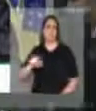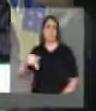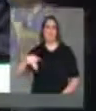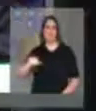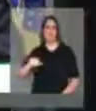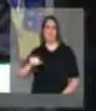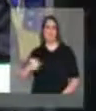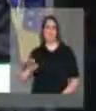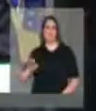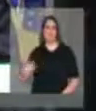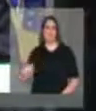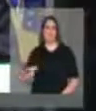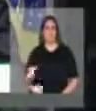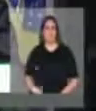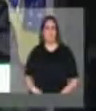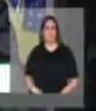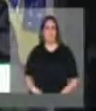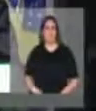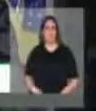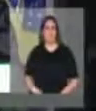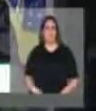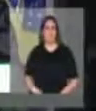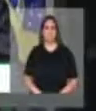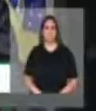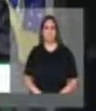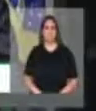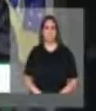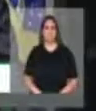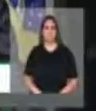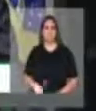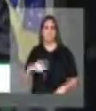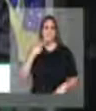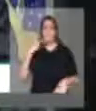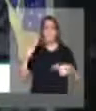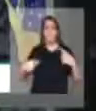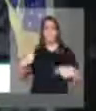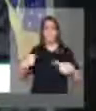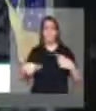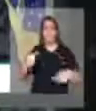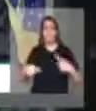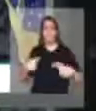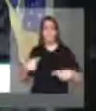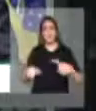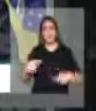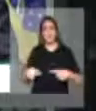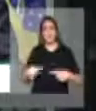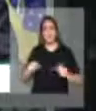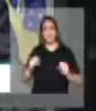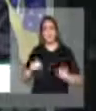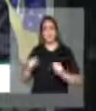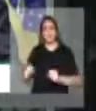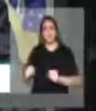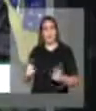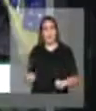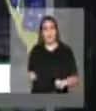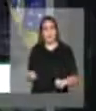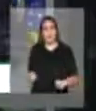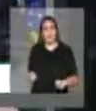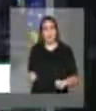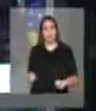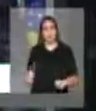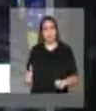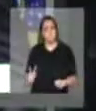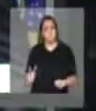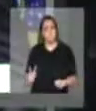Então, o poder é sempre isso. O poder político está associado ao poder econômico, que